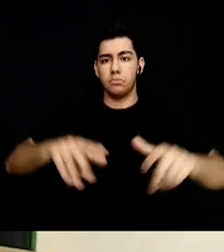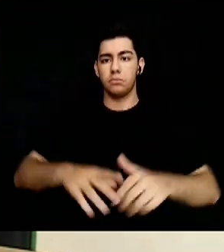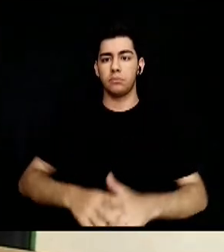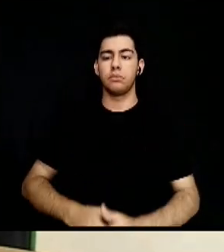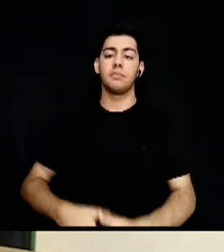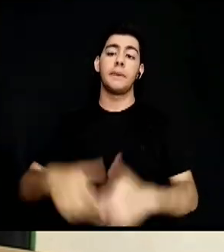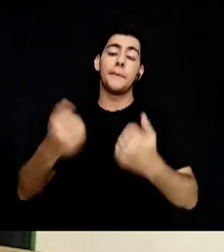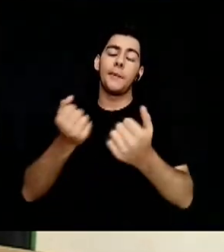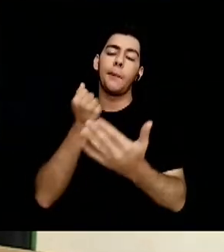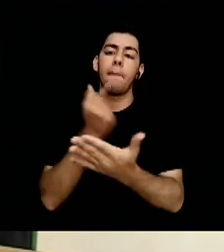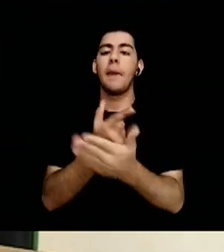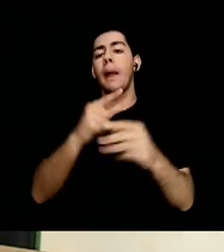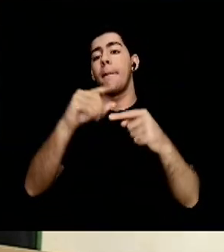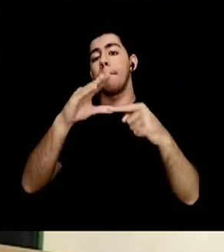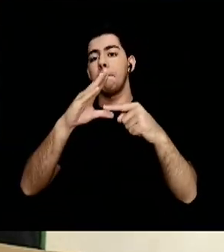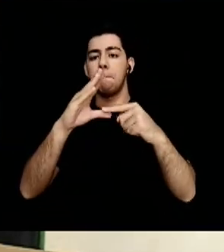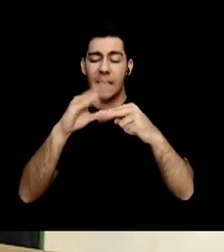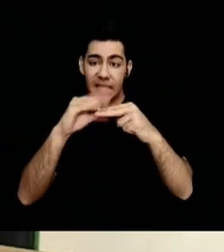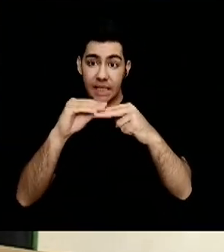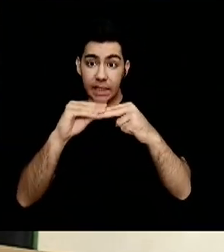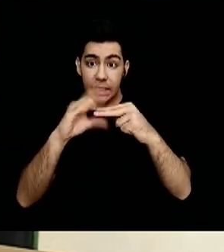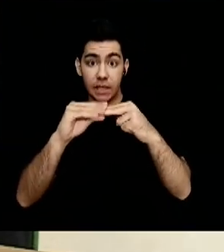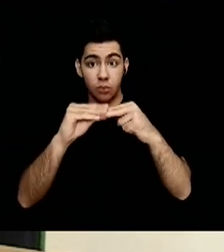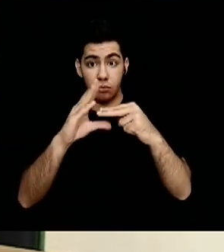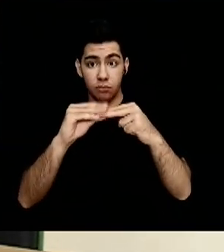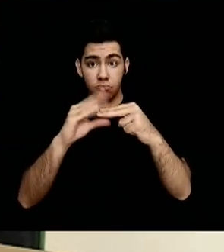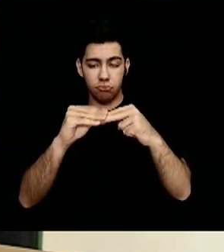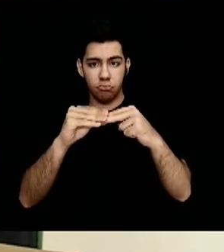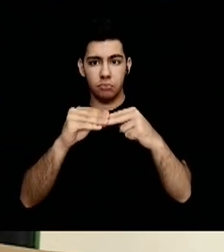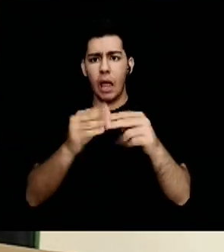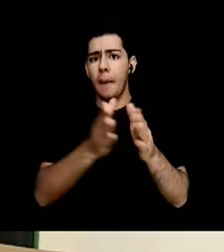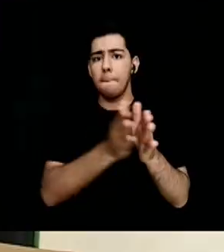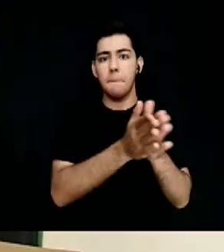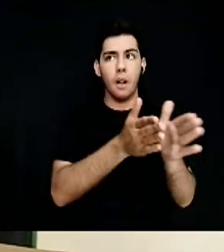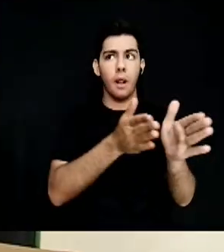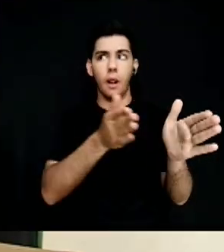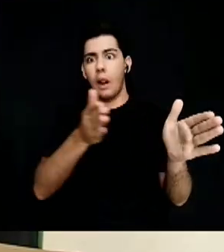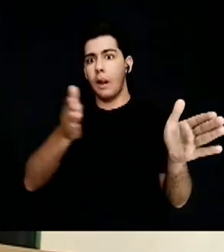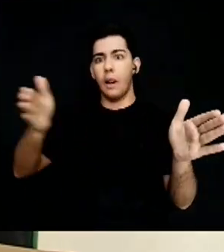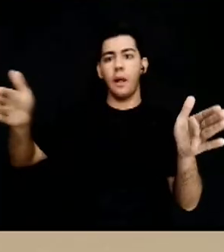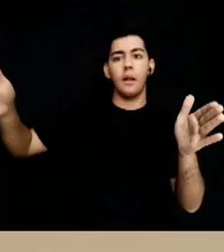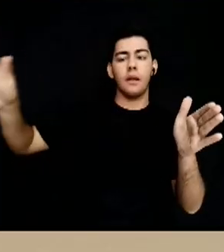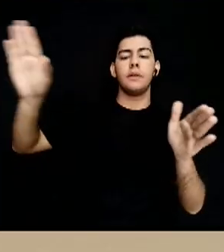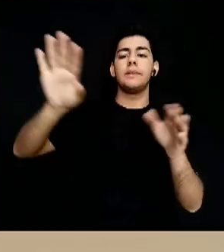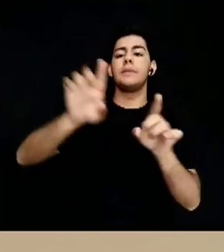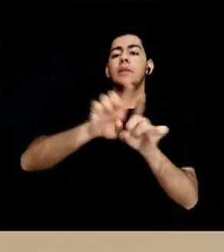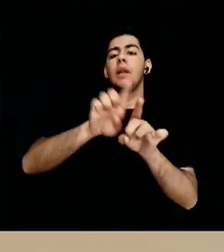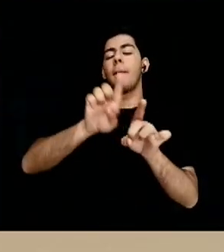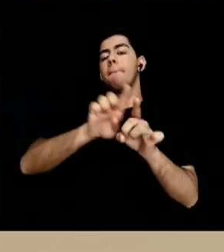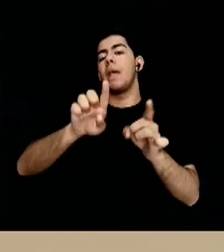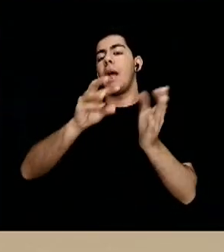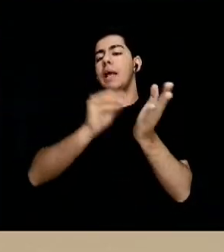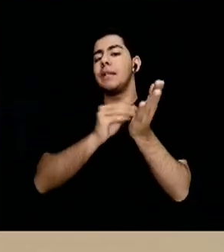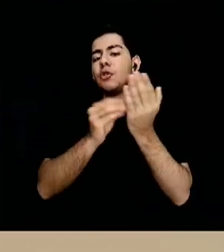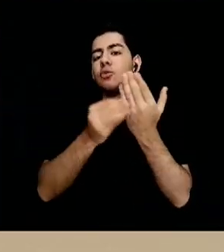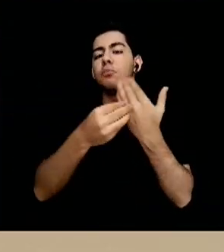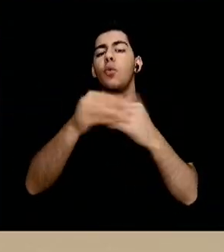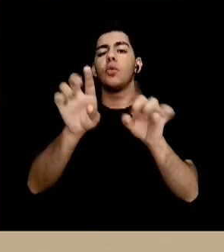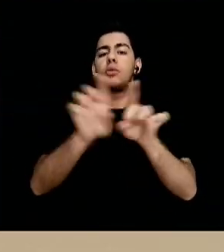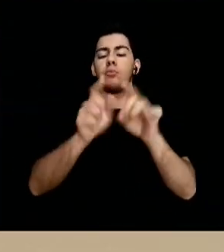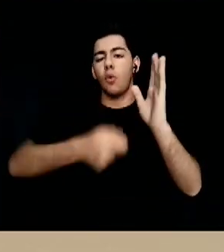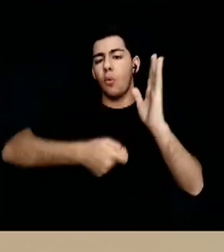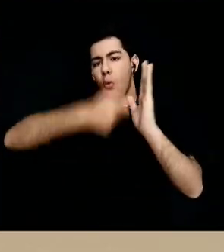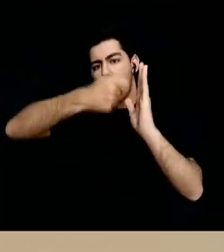é ferramenta, né? Então vai durar ali bastante tempo. A esponja, a mesma coisa, o rolinho também, tá?